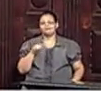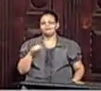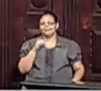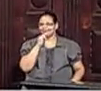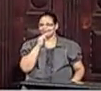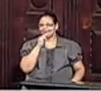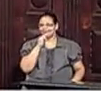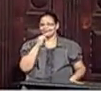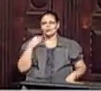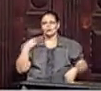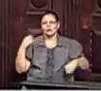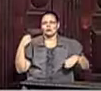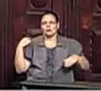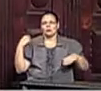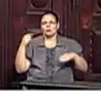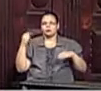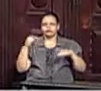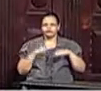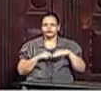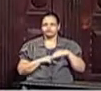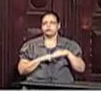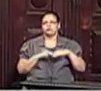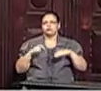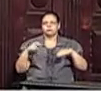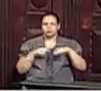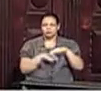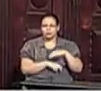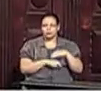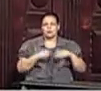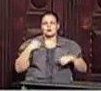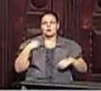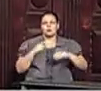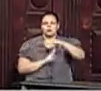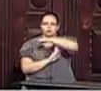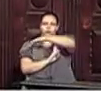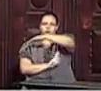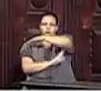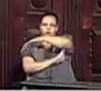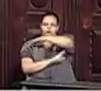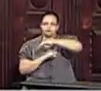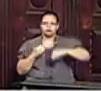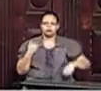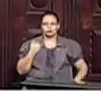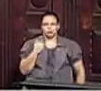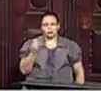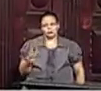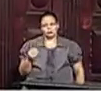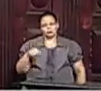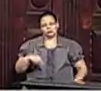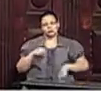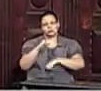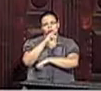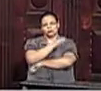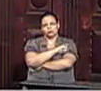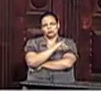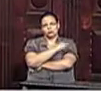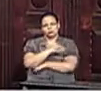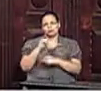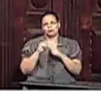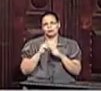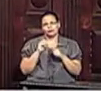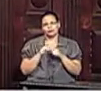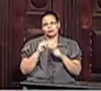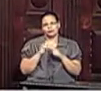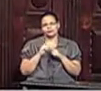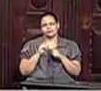mergulhão da praça ali, a praça do contorno ali na descida da ponte. E do lado de cá, no Rio de Janeiro, está sendo feita a ligação, vai